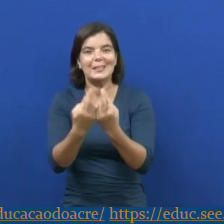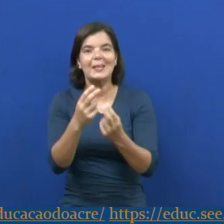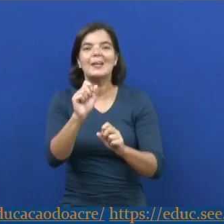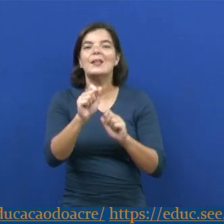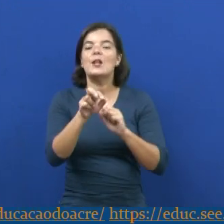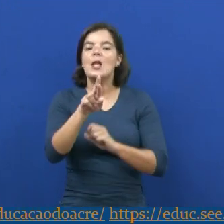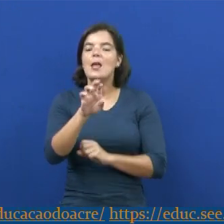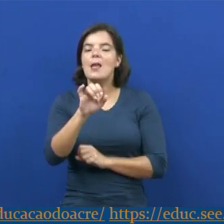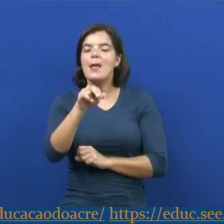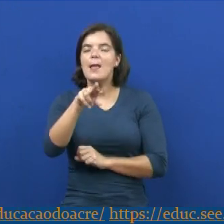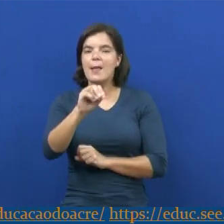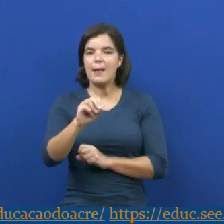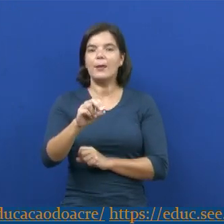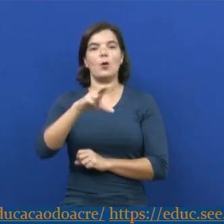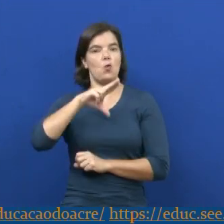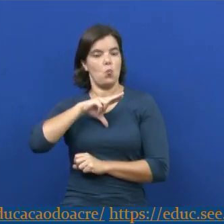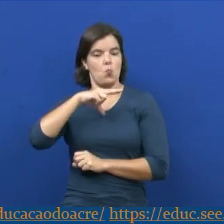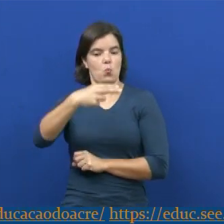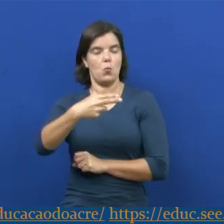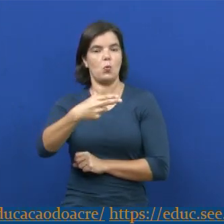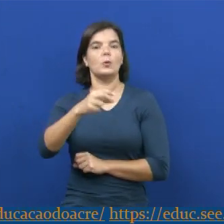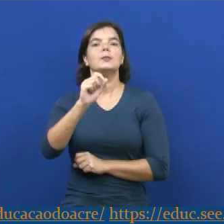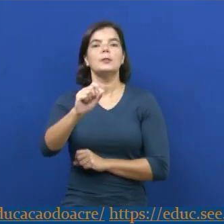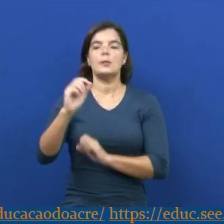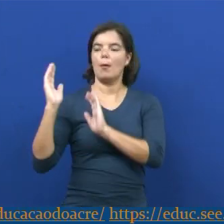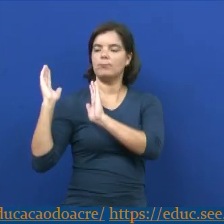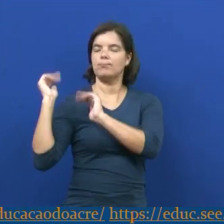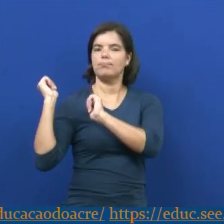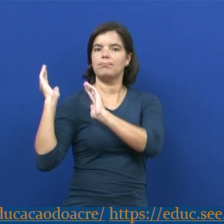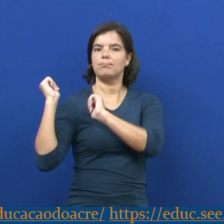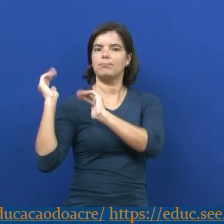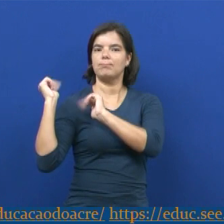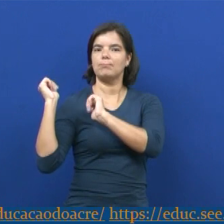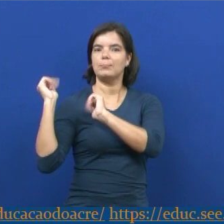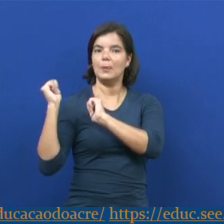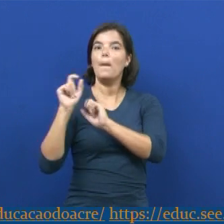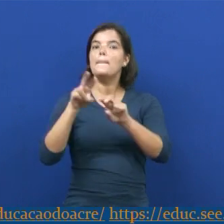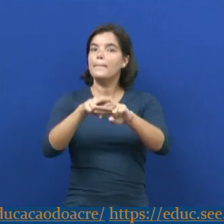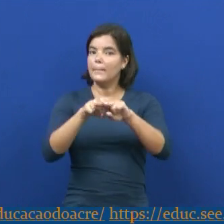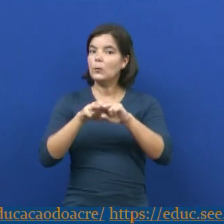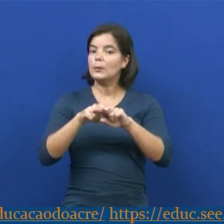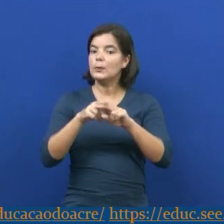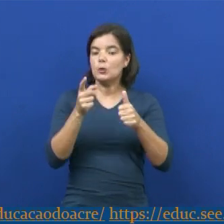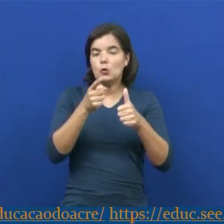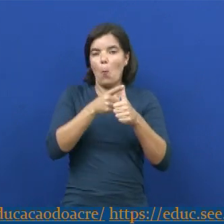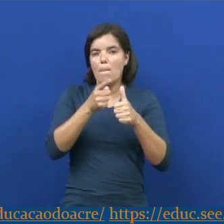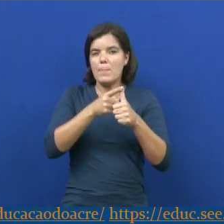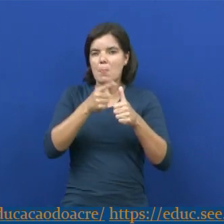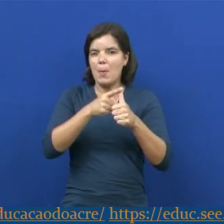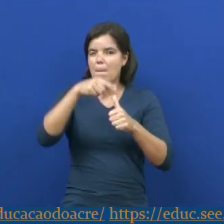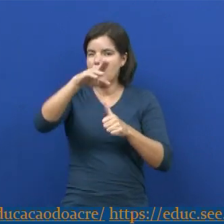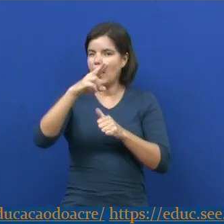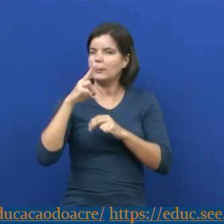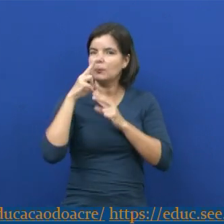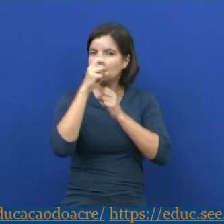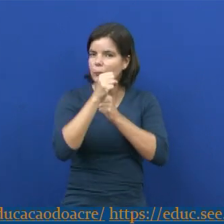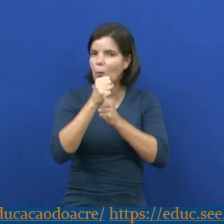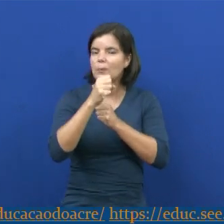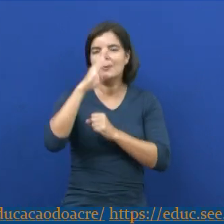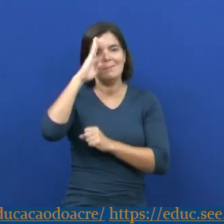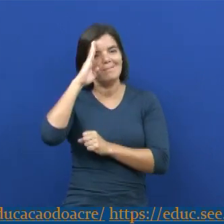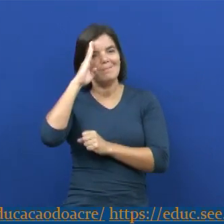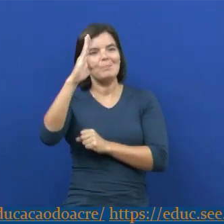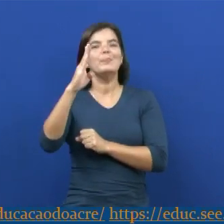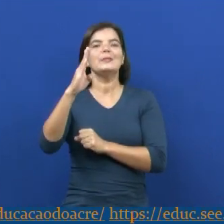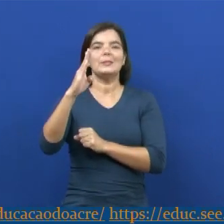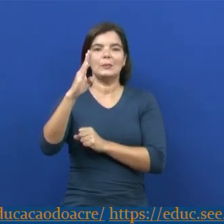formarem foram Portugal e Espanha, tá bom? Por isso que eles vão ser os primeiros reinos mais poderosos,